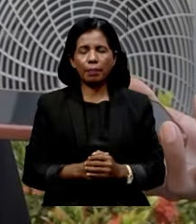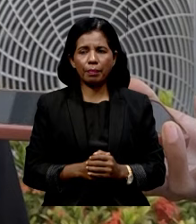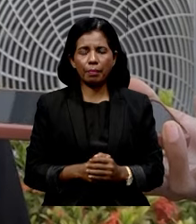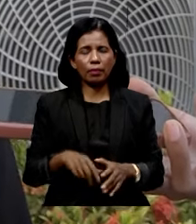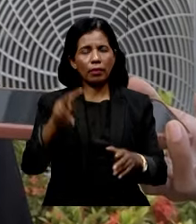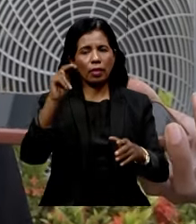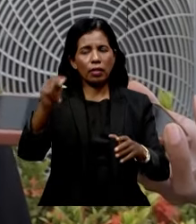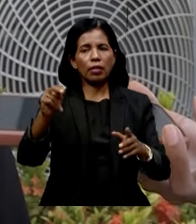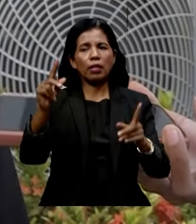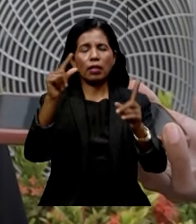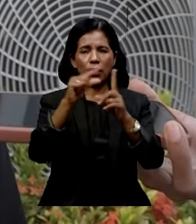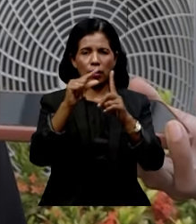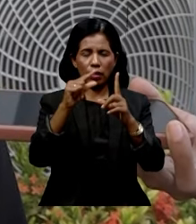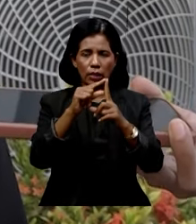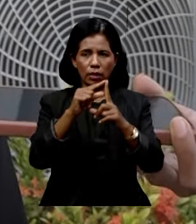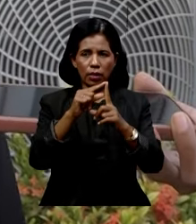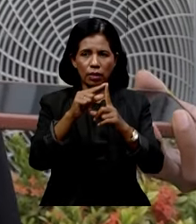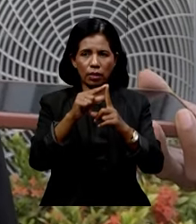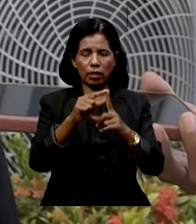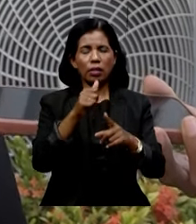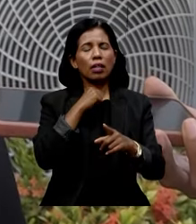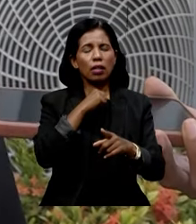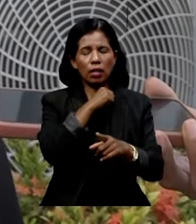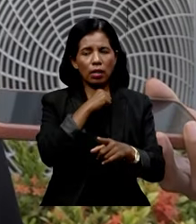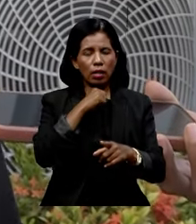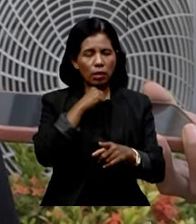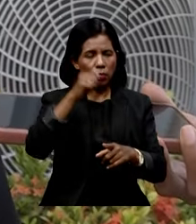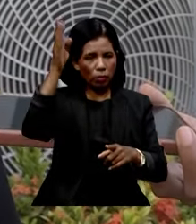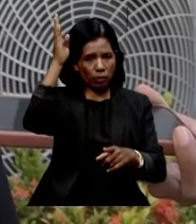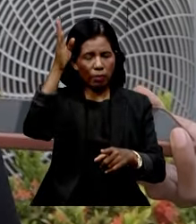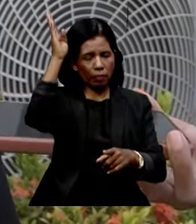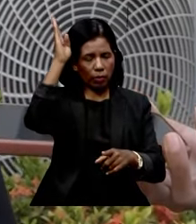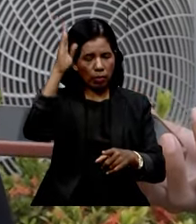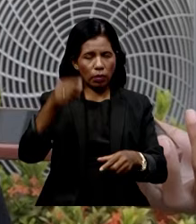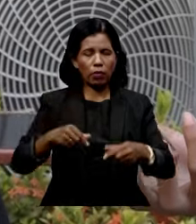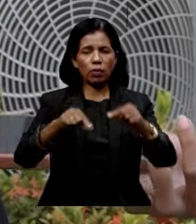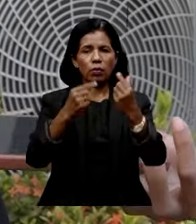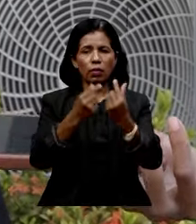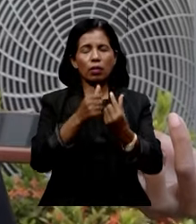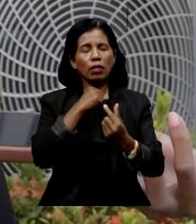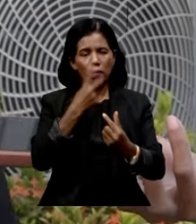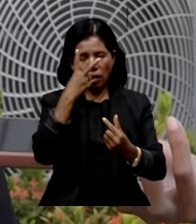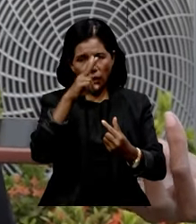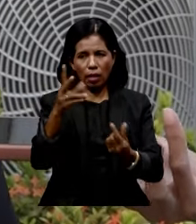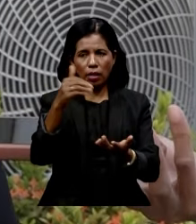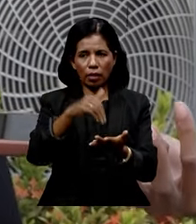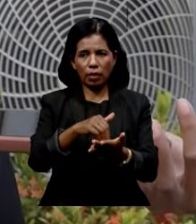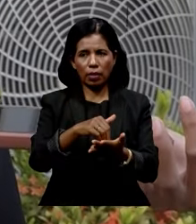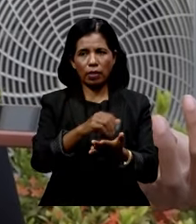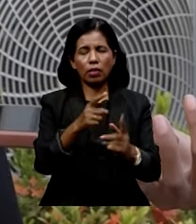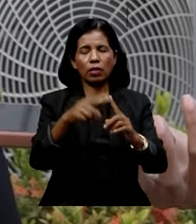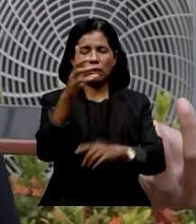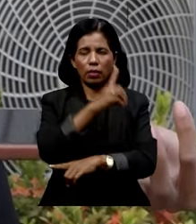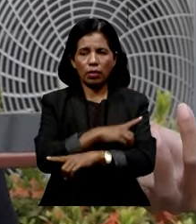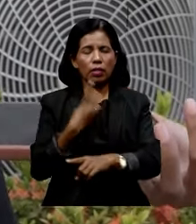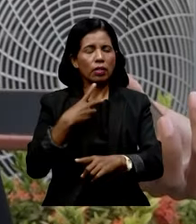minha letra né, amo cardeal, mas delega a equipa ida padre, sira, a tu revê, e então o renida me